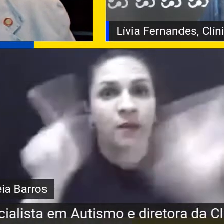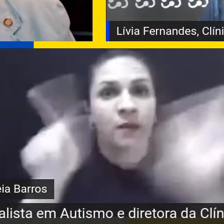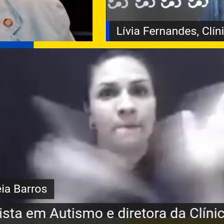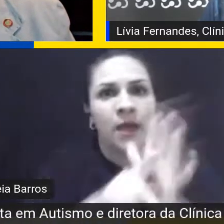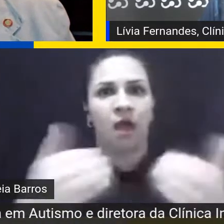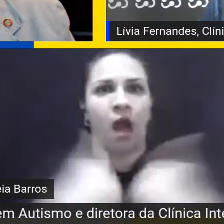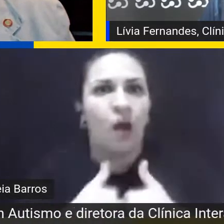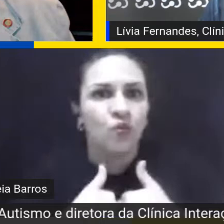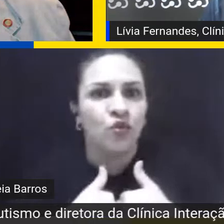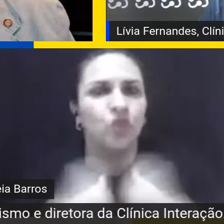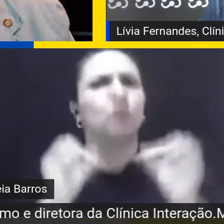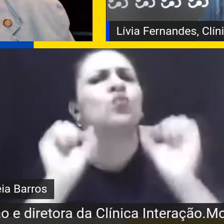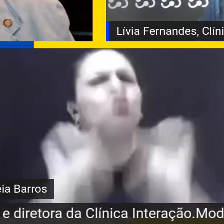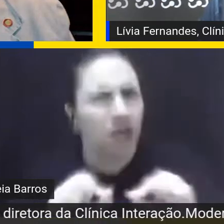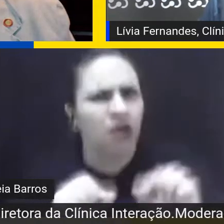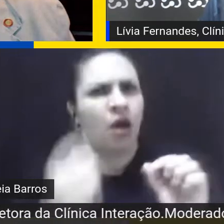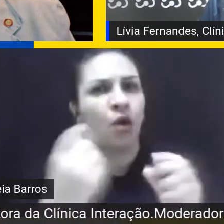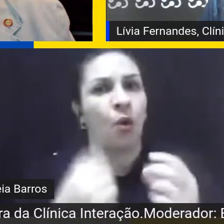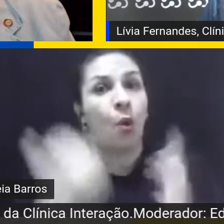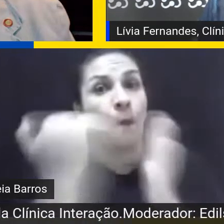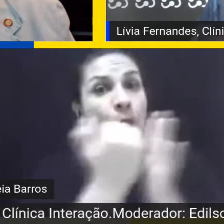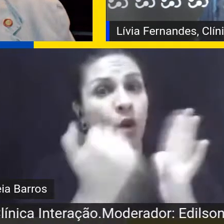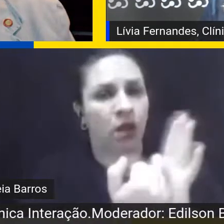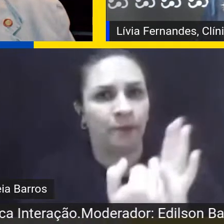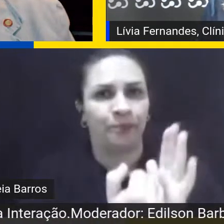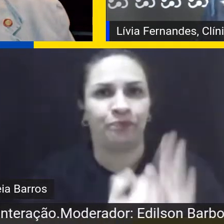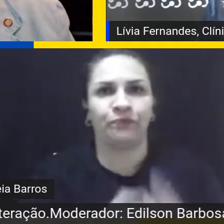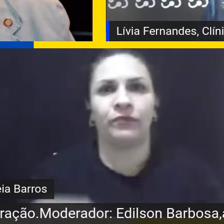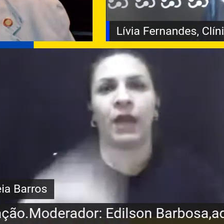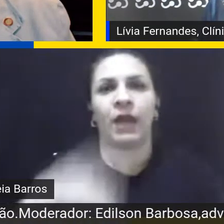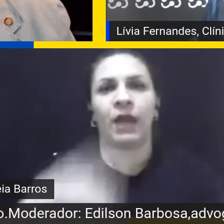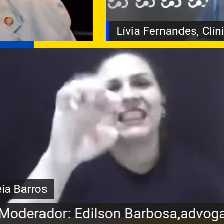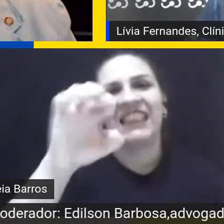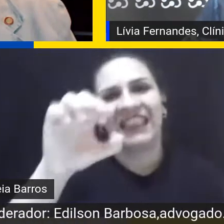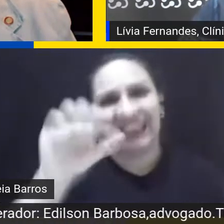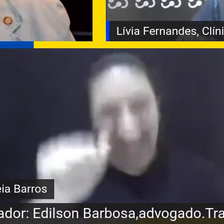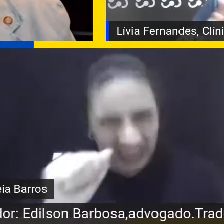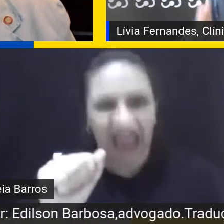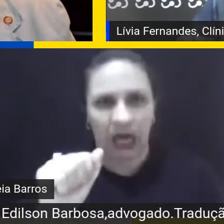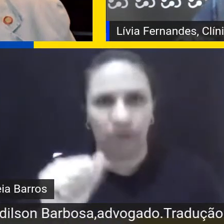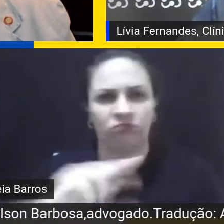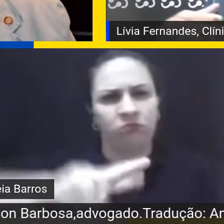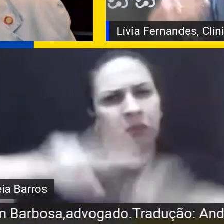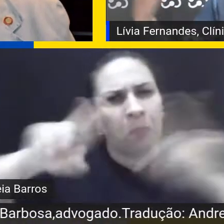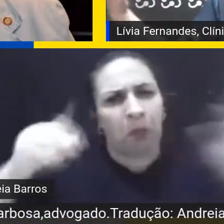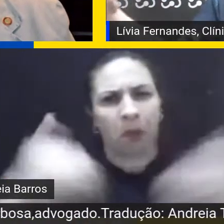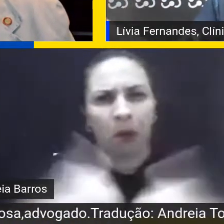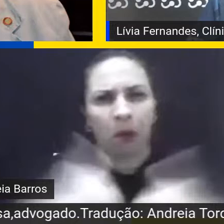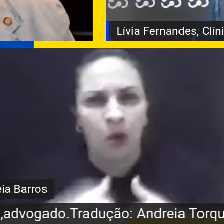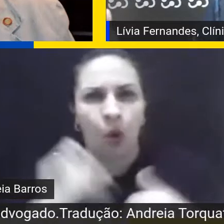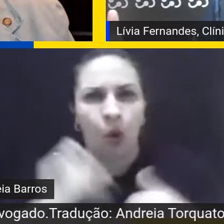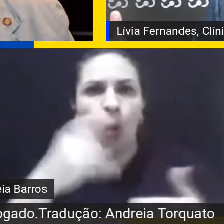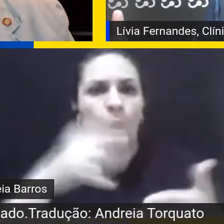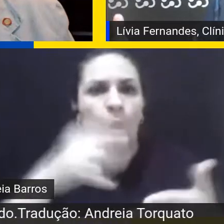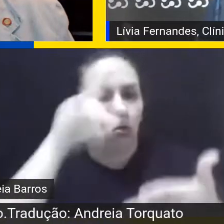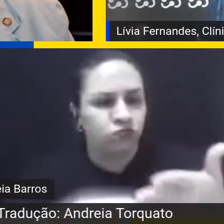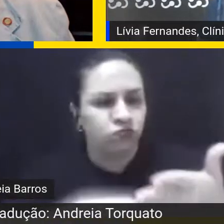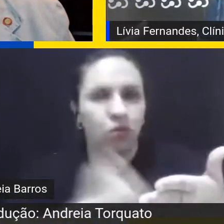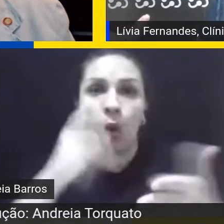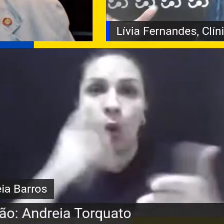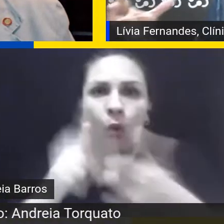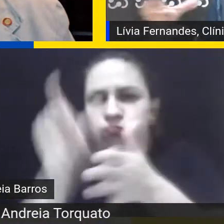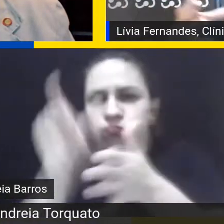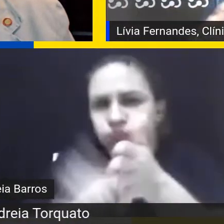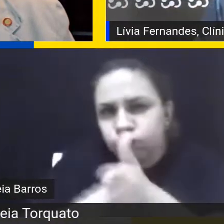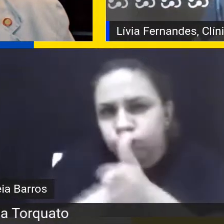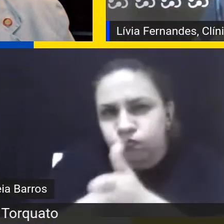ou seja, a criança no espectro, ou diagnosticada, ou, né, em investigação,